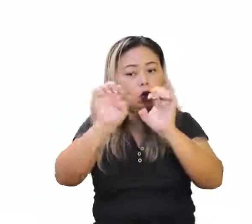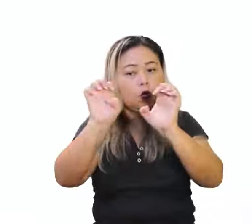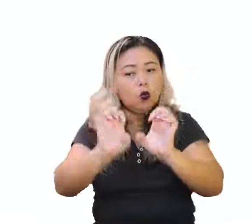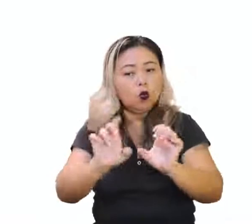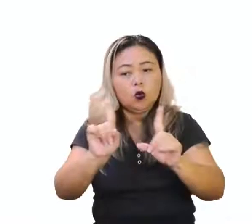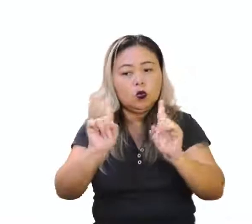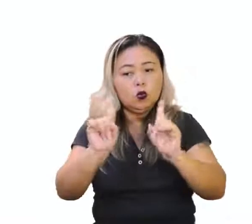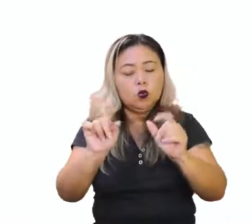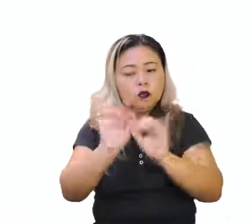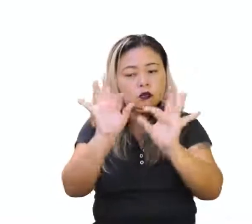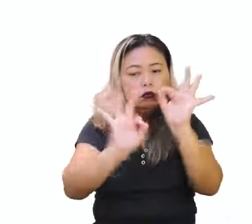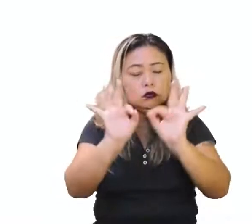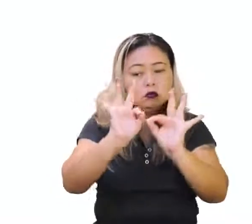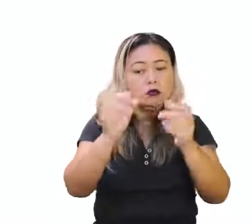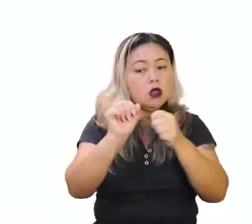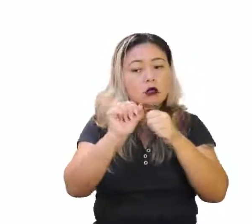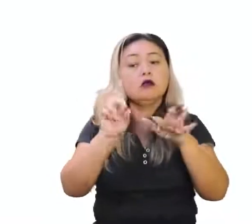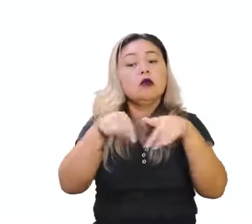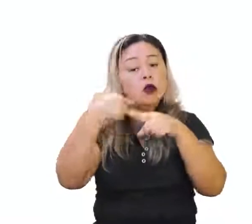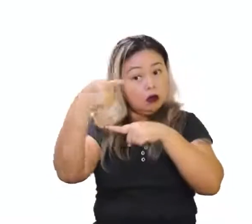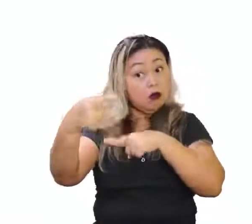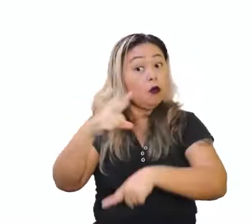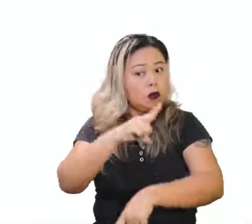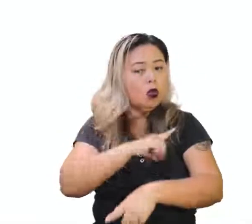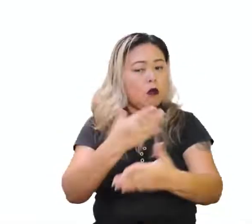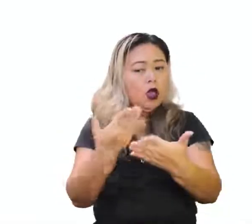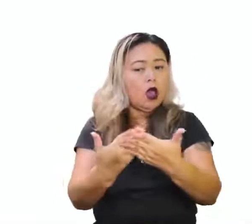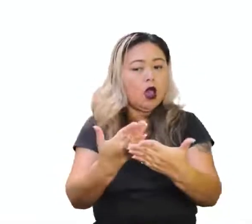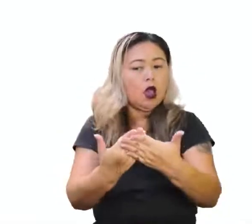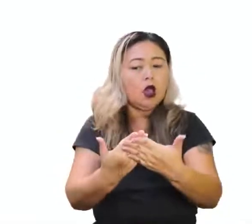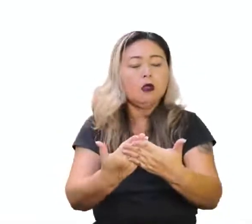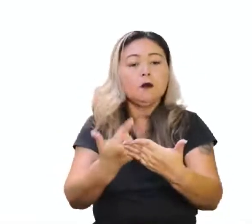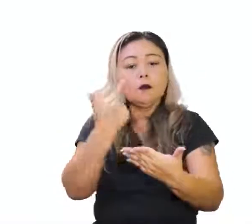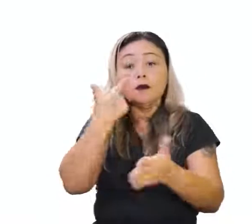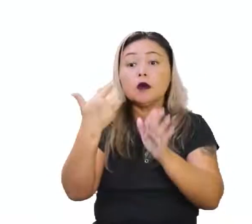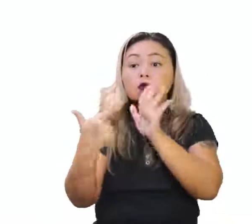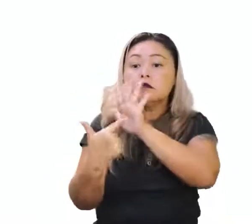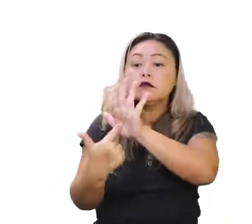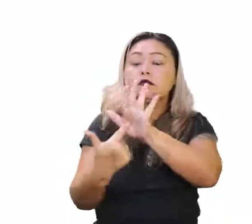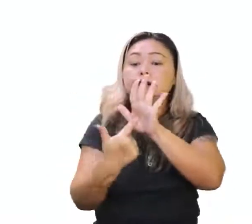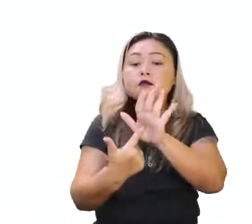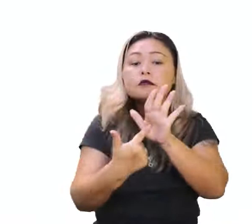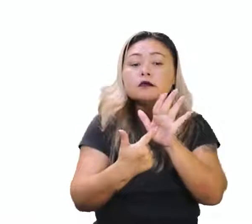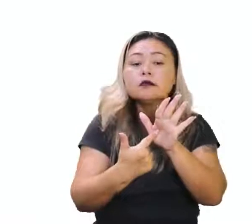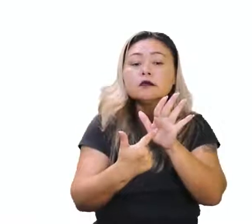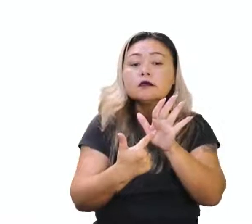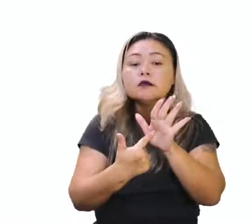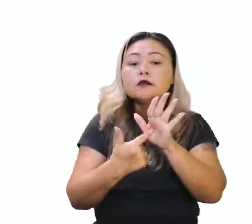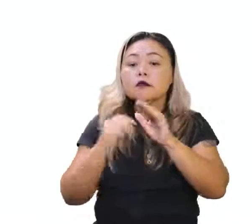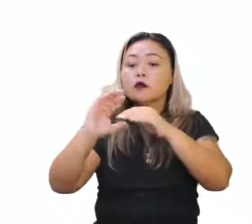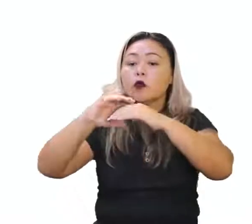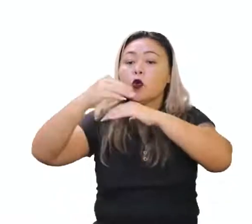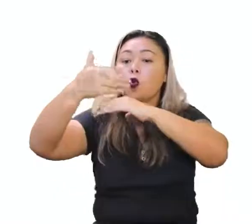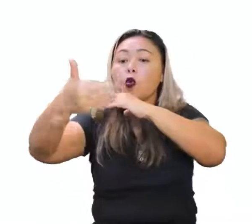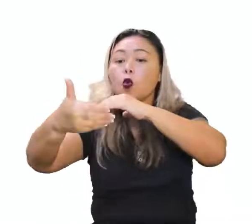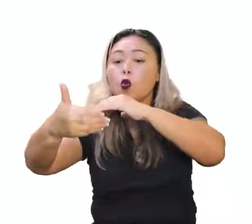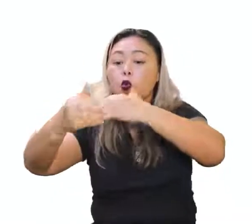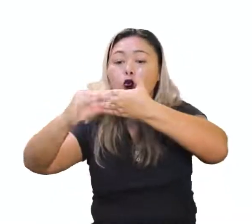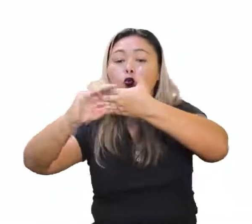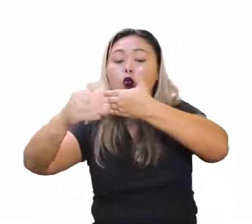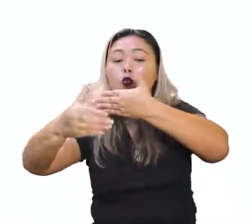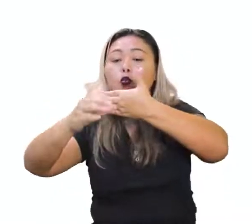aula de instalação, nós vamos ter, tá? Mas aí eu estou apontando, ó, tenha também um coxo